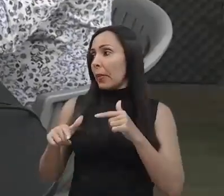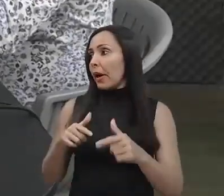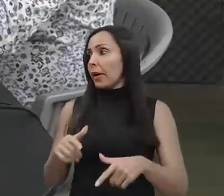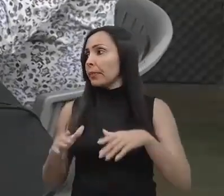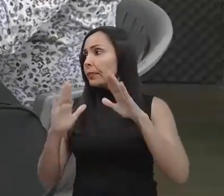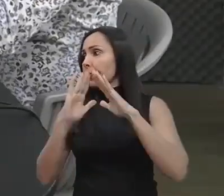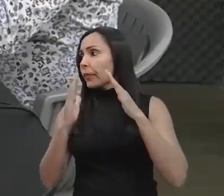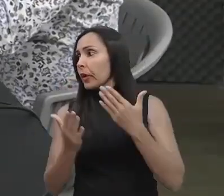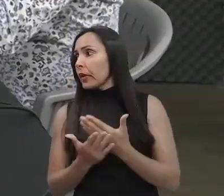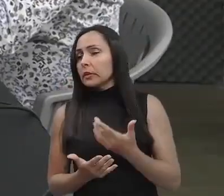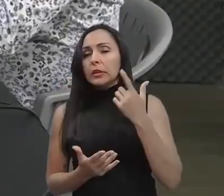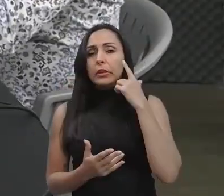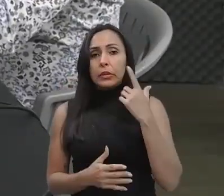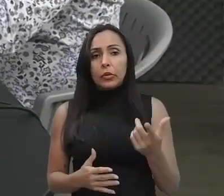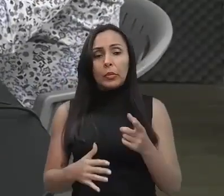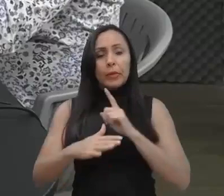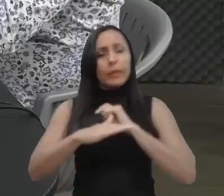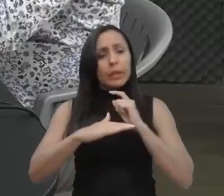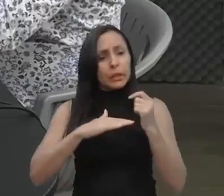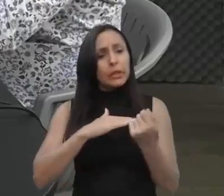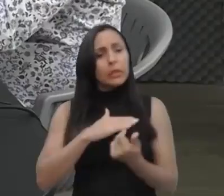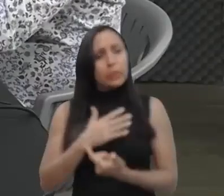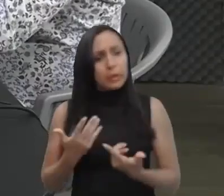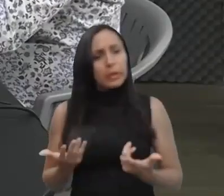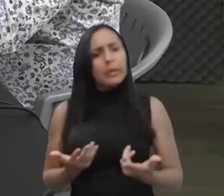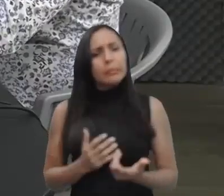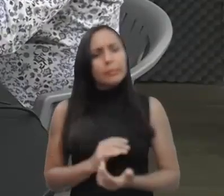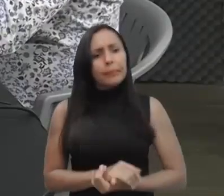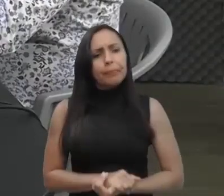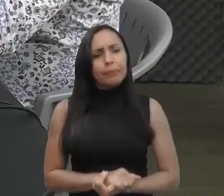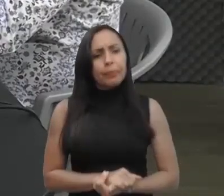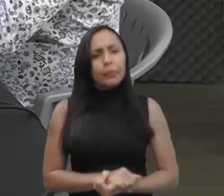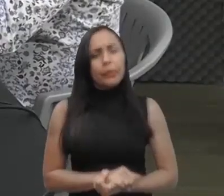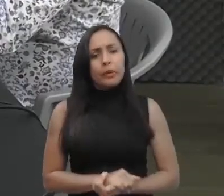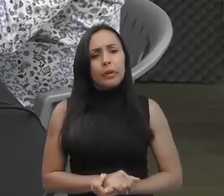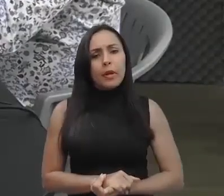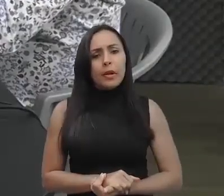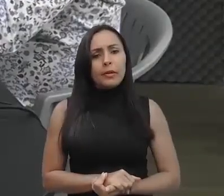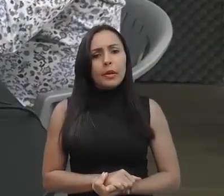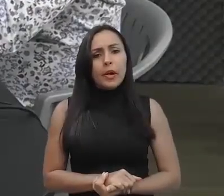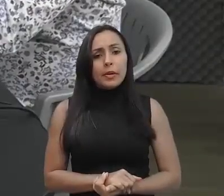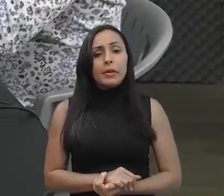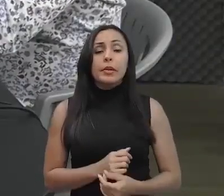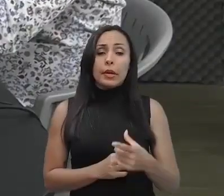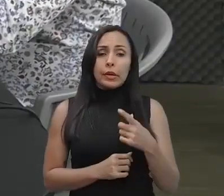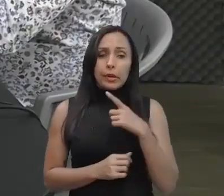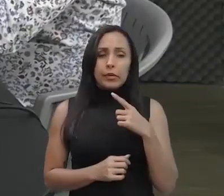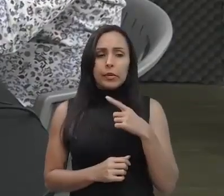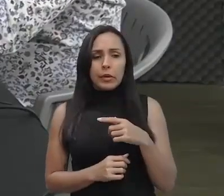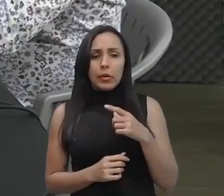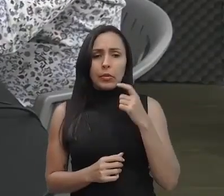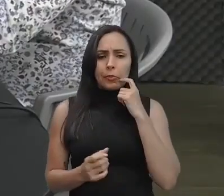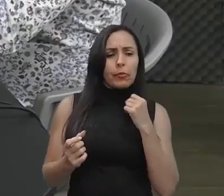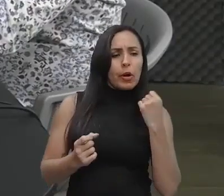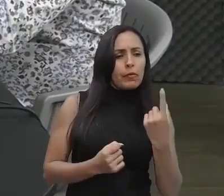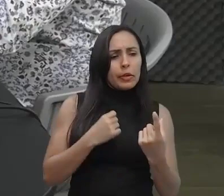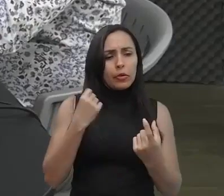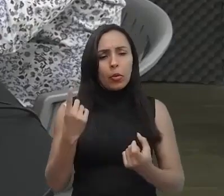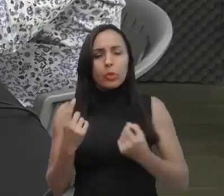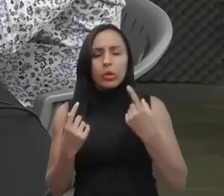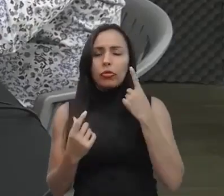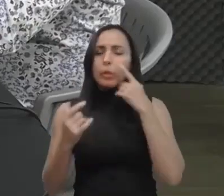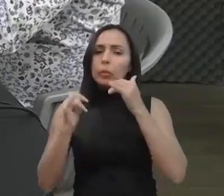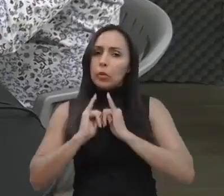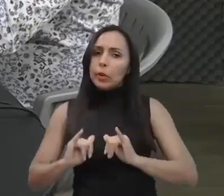fake News que é muito interessante a gente eu desconheço né isso mas tem tem vez outra a gente faz matéria sobre isso que é justamente a